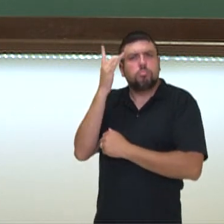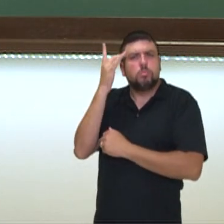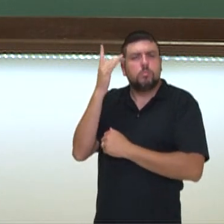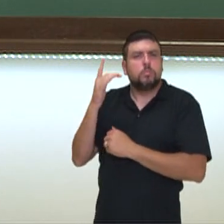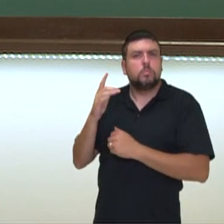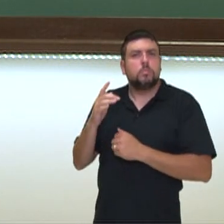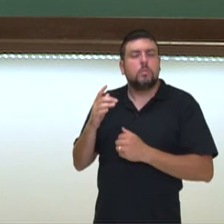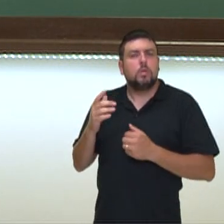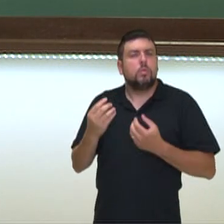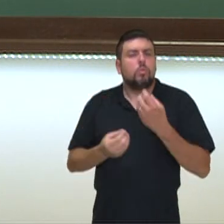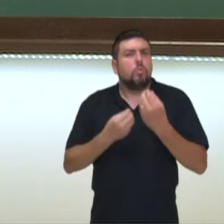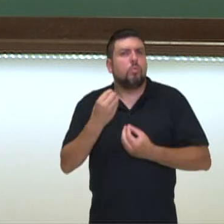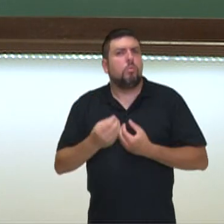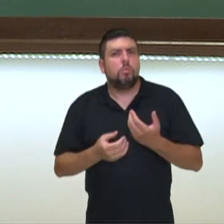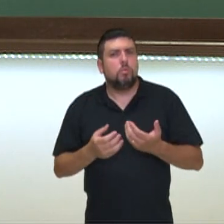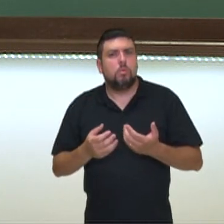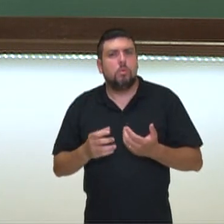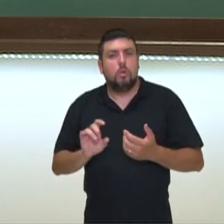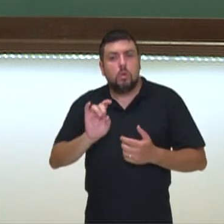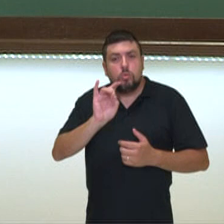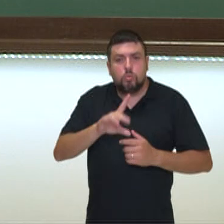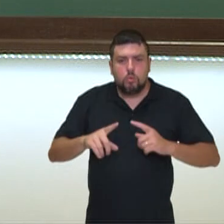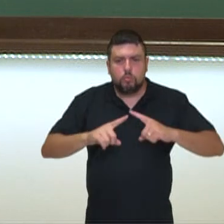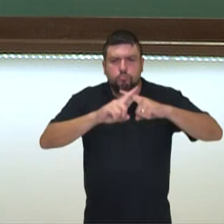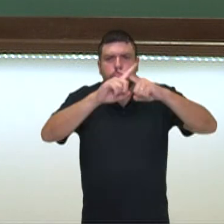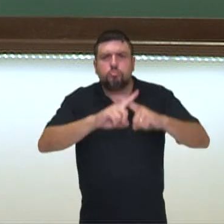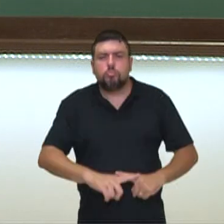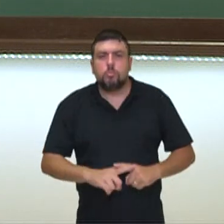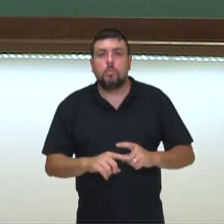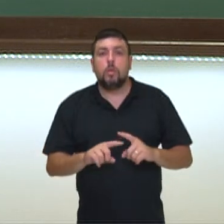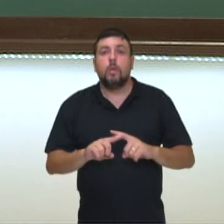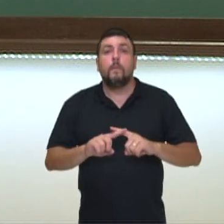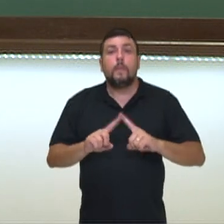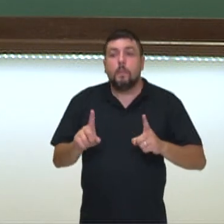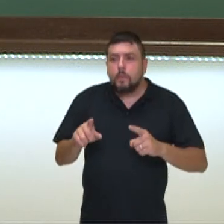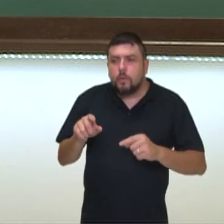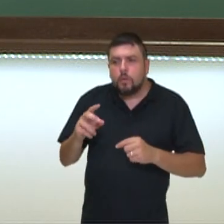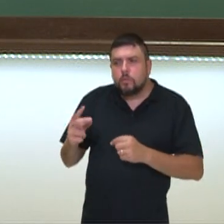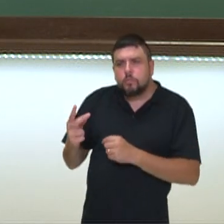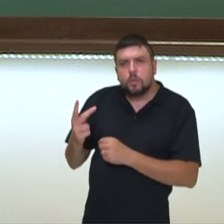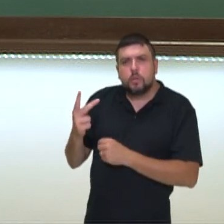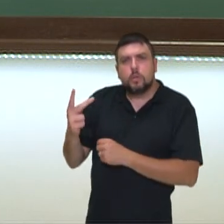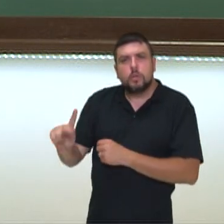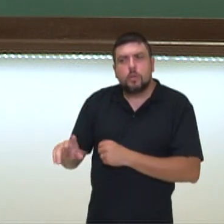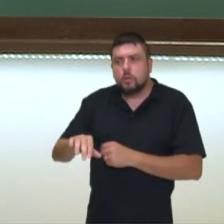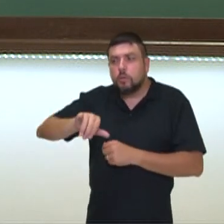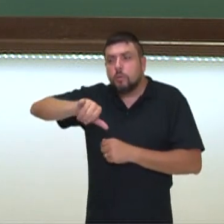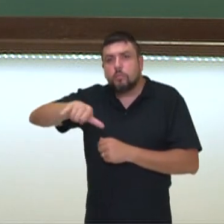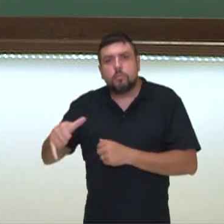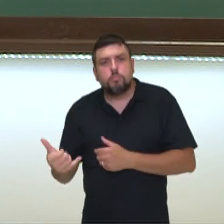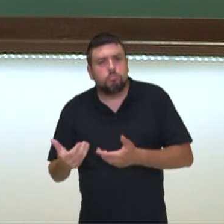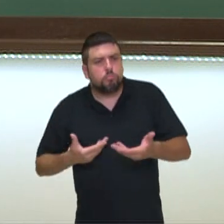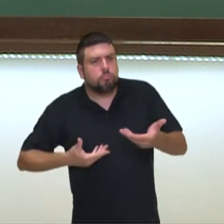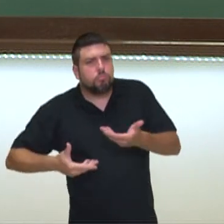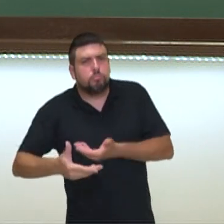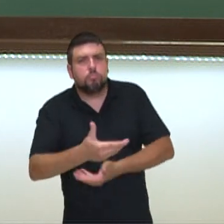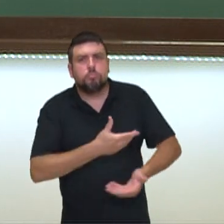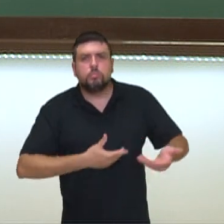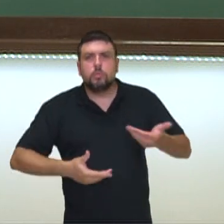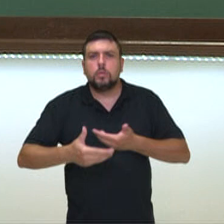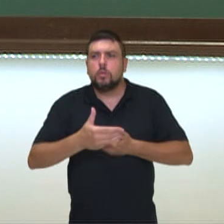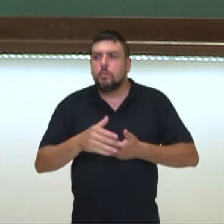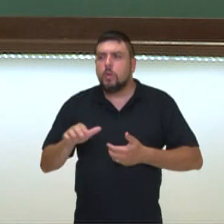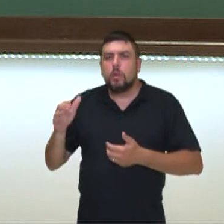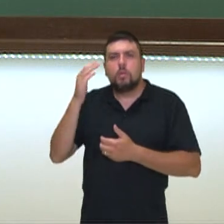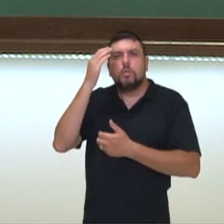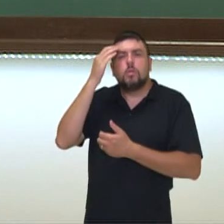Não só para o caráter competitivo, mas para o caráter cooperativo, aquela pessoa que é um agente de